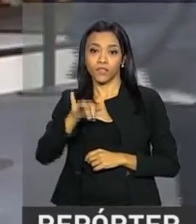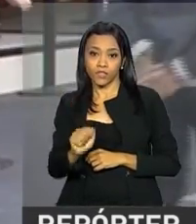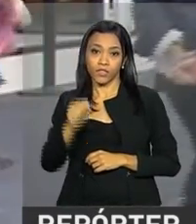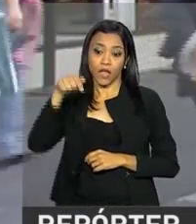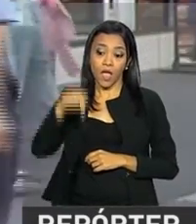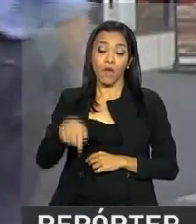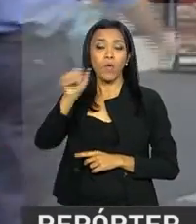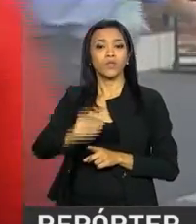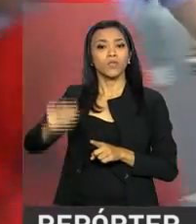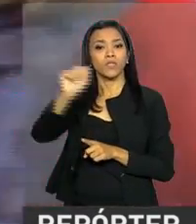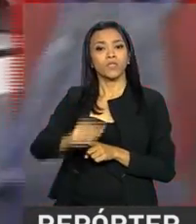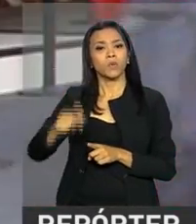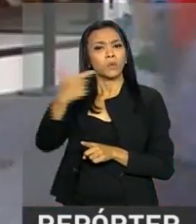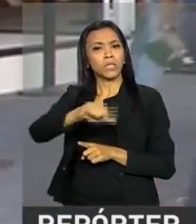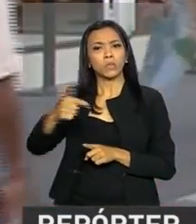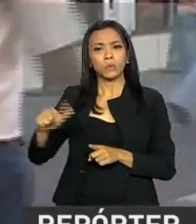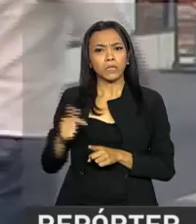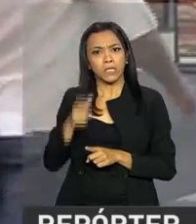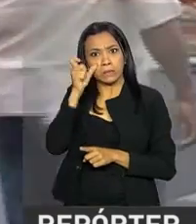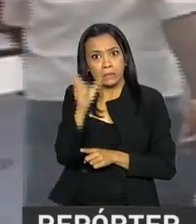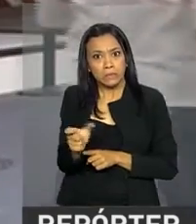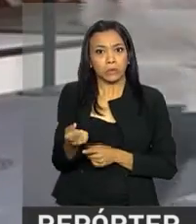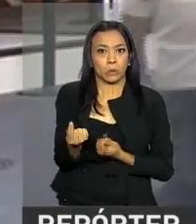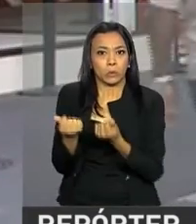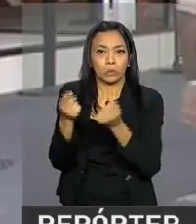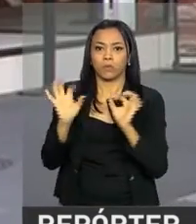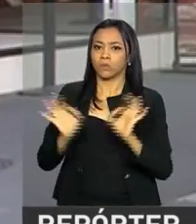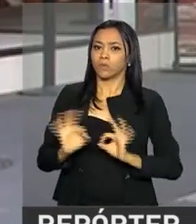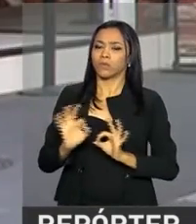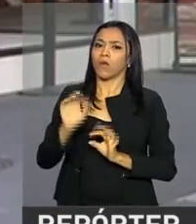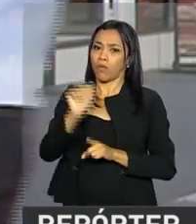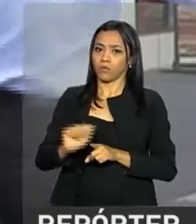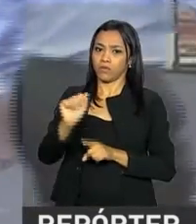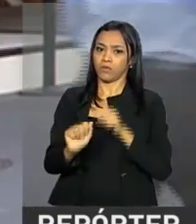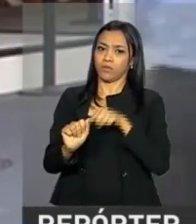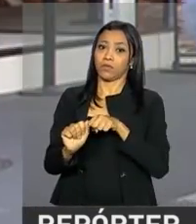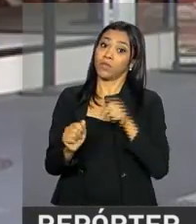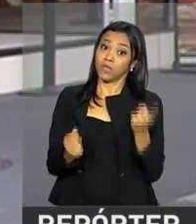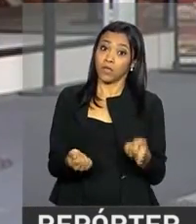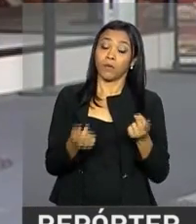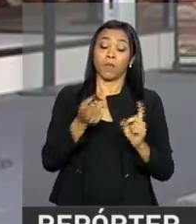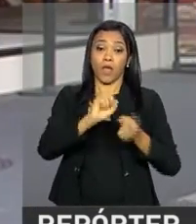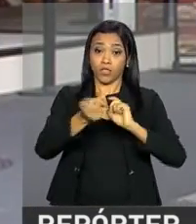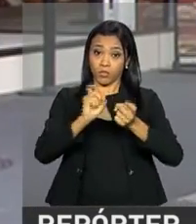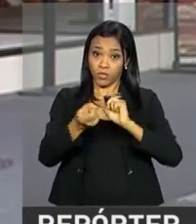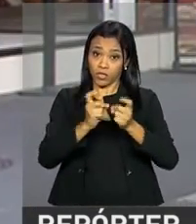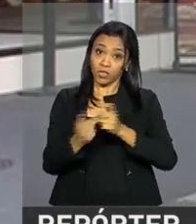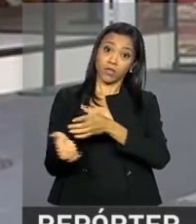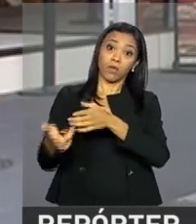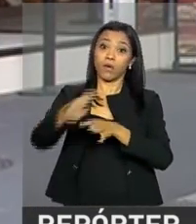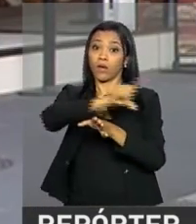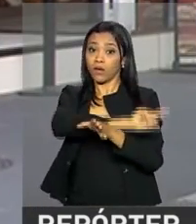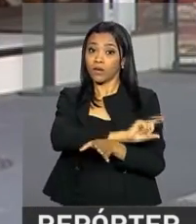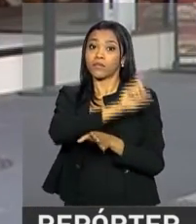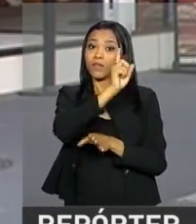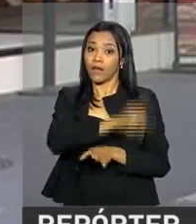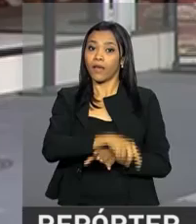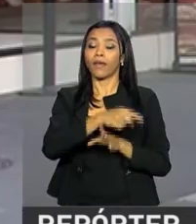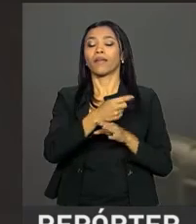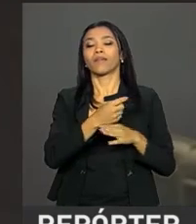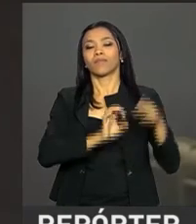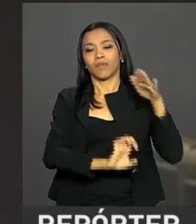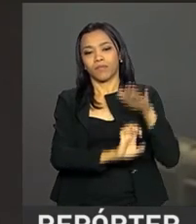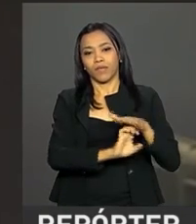que reúne agentes do setor elétrico até então a gestão dos recursos era responsabilidade da eletrobrás